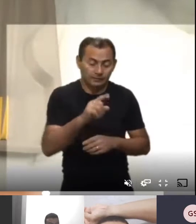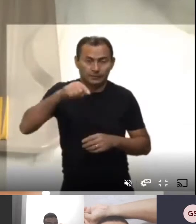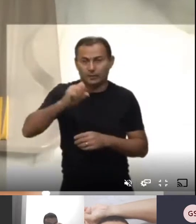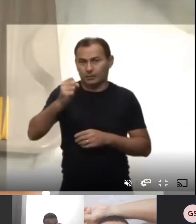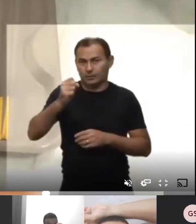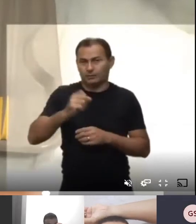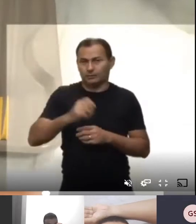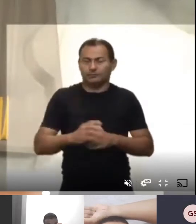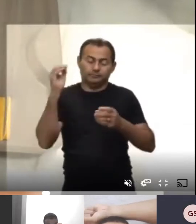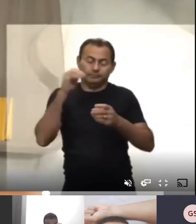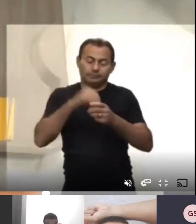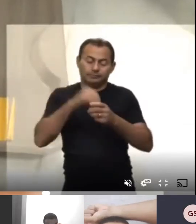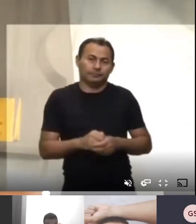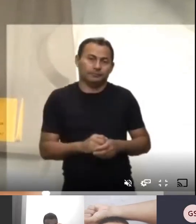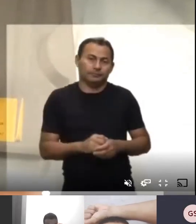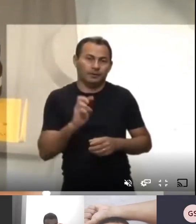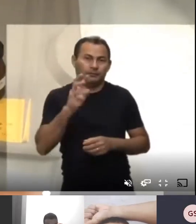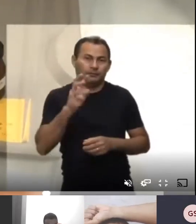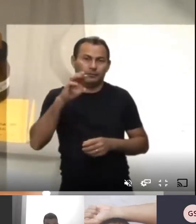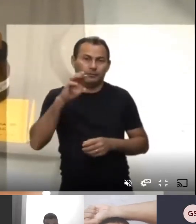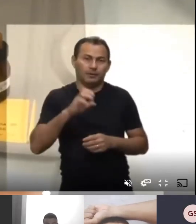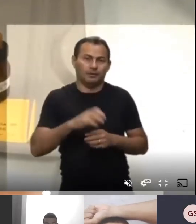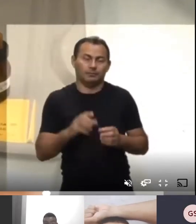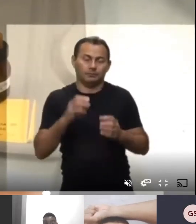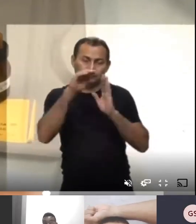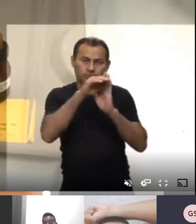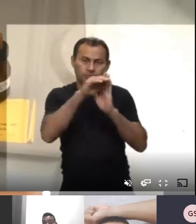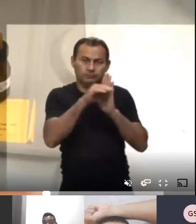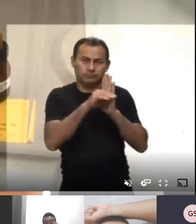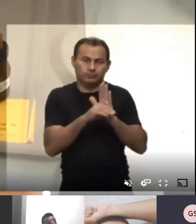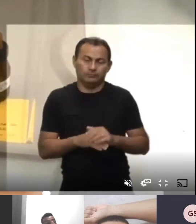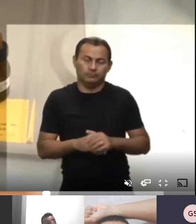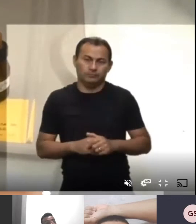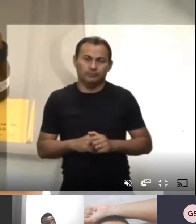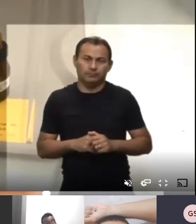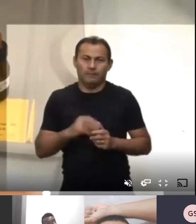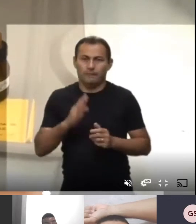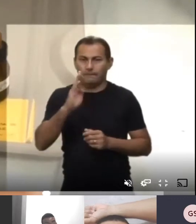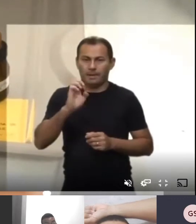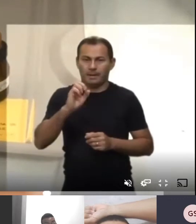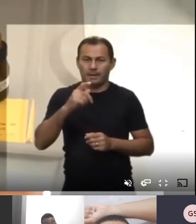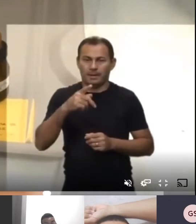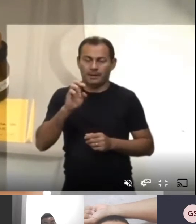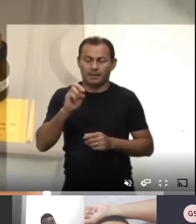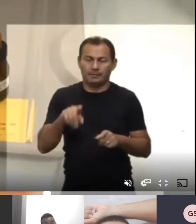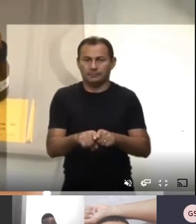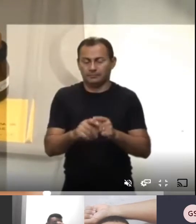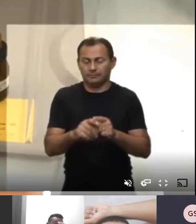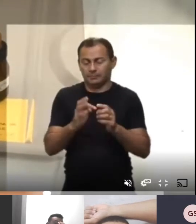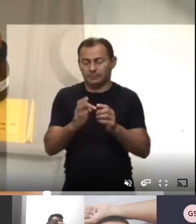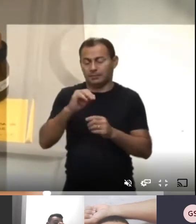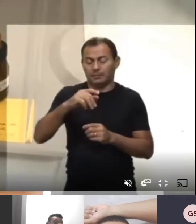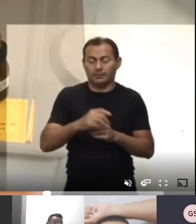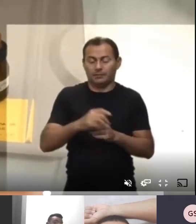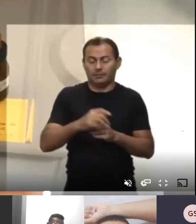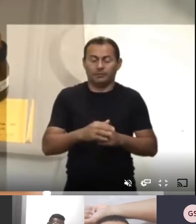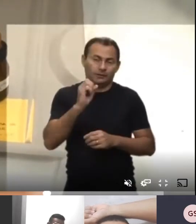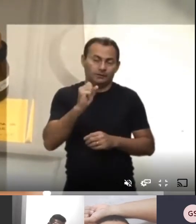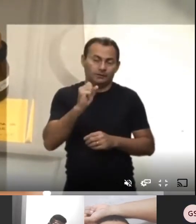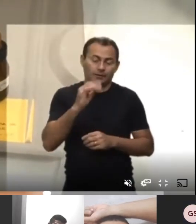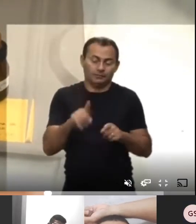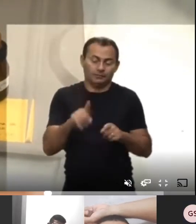Agora, com a solução tampão fosfatada, fosfato, pega 10 ml, coloca nos